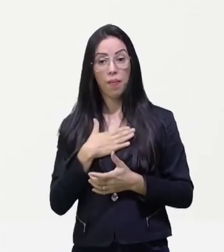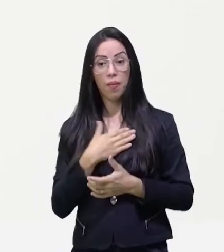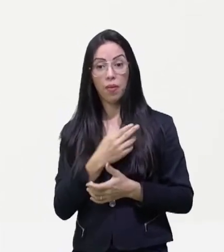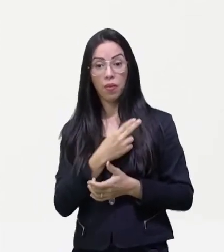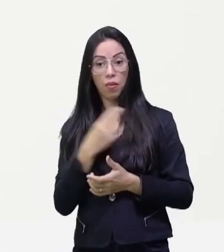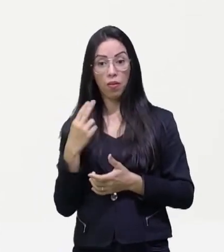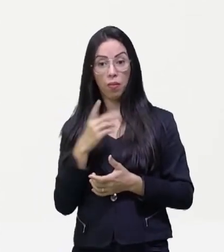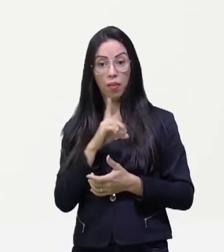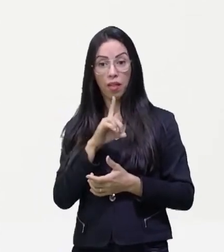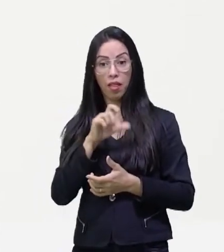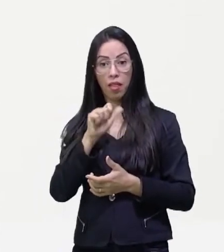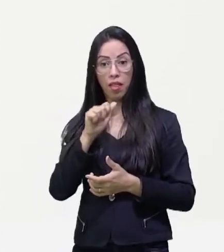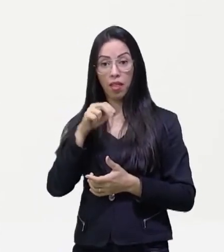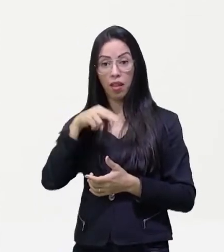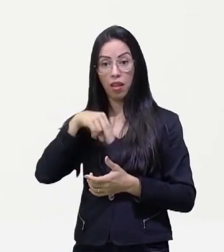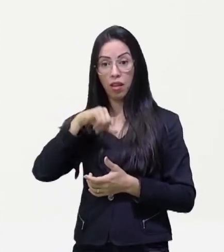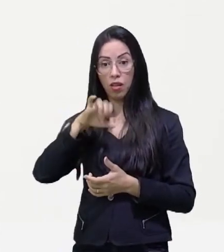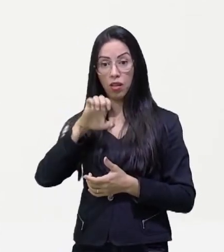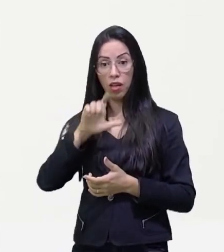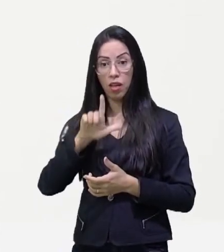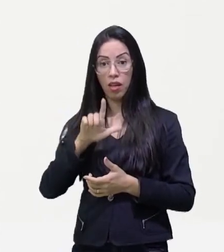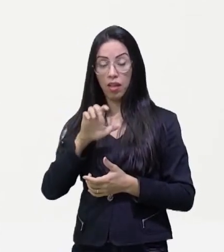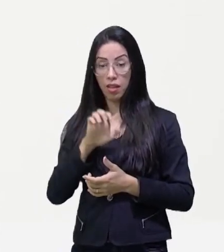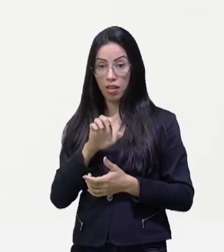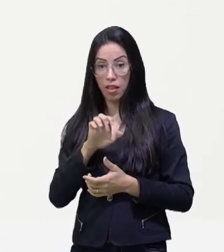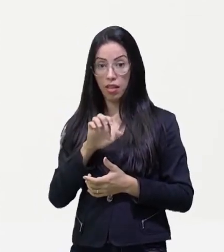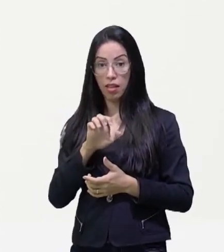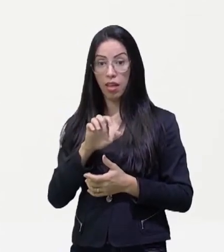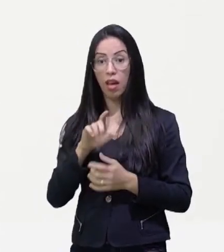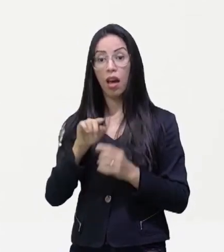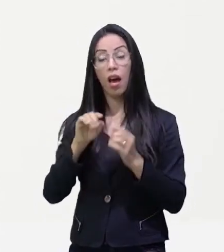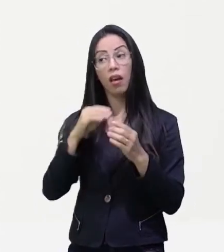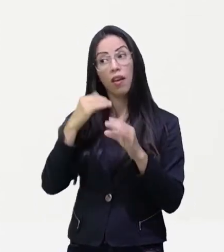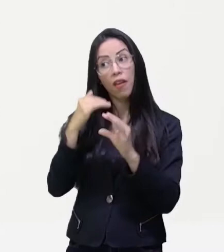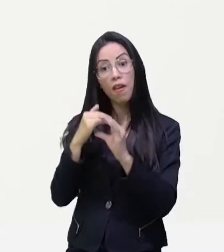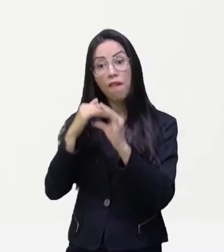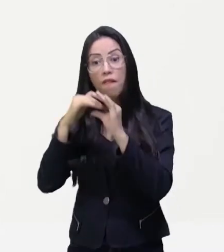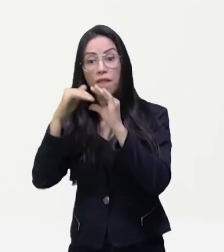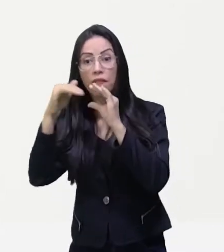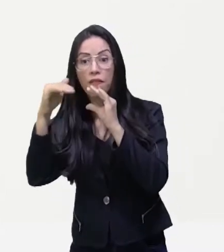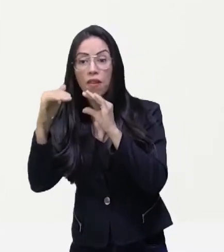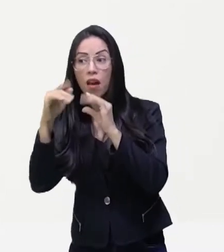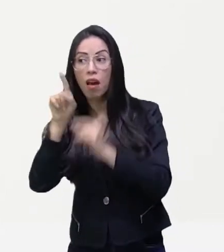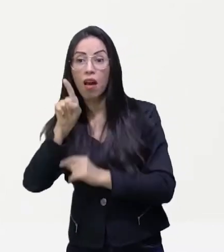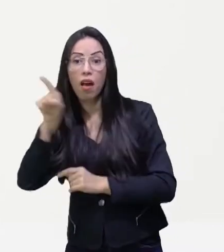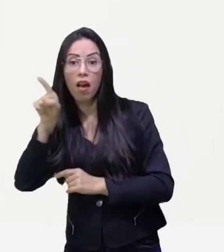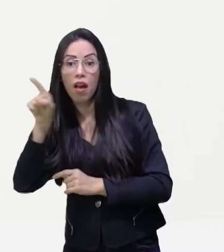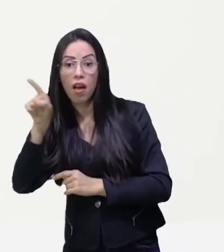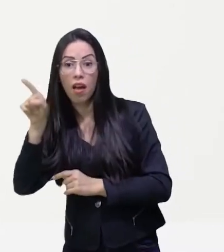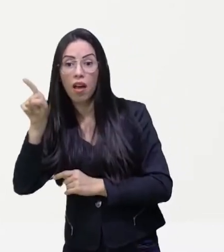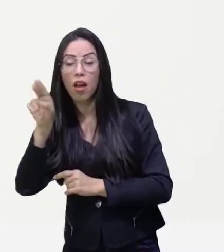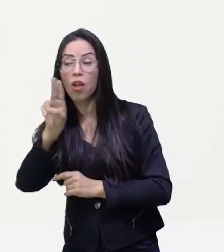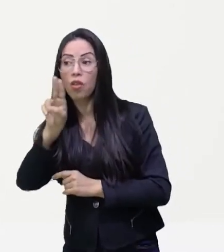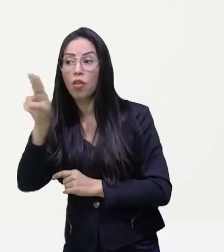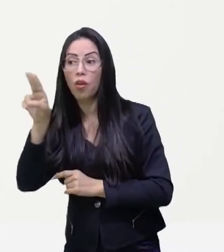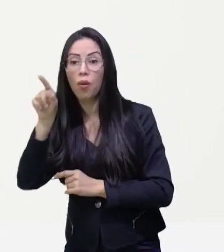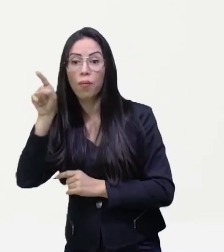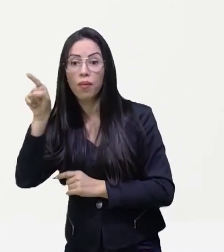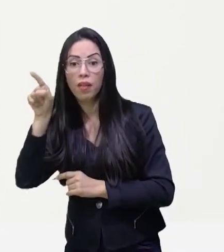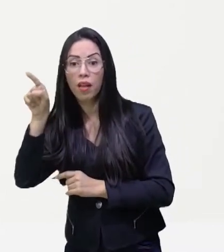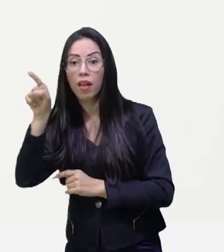desenhar. Aí você coloca para quem você tá mandando. Você pode desenhar, pode... Eu até beijava a carta, jogava